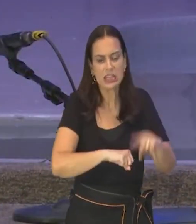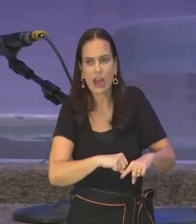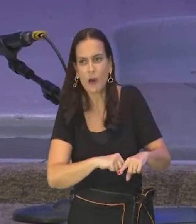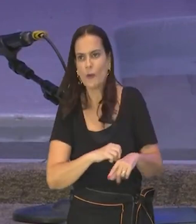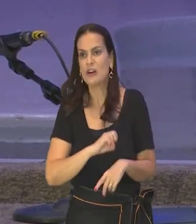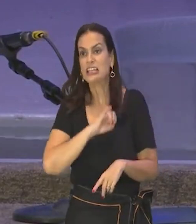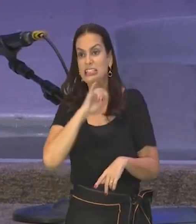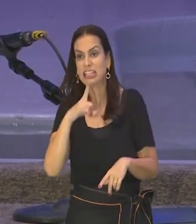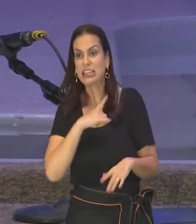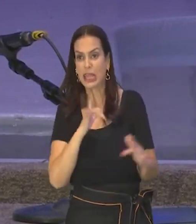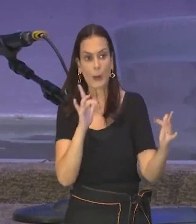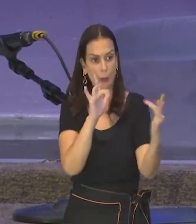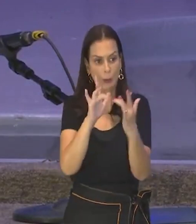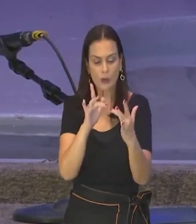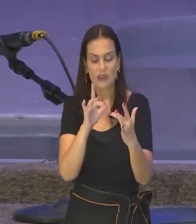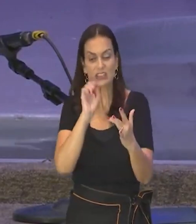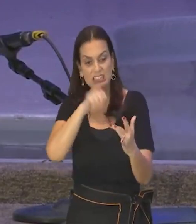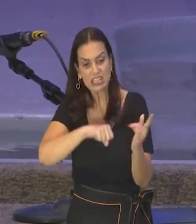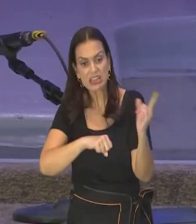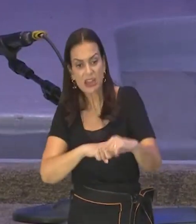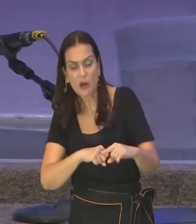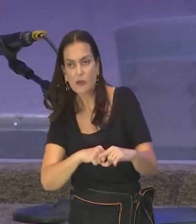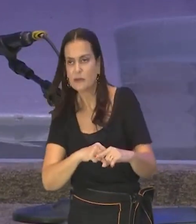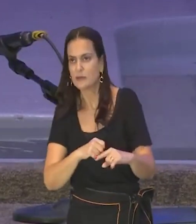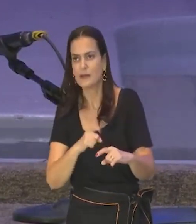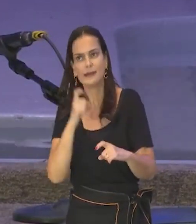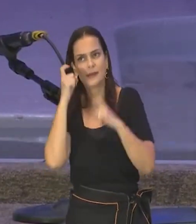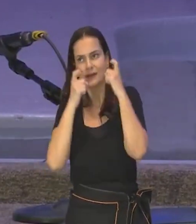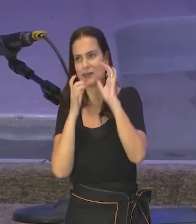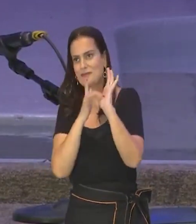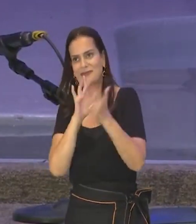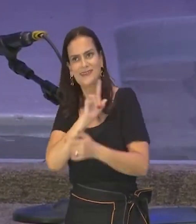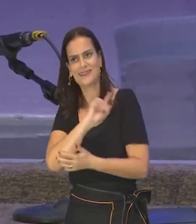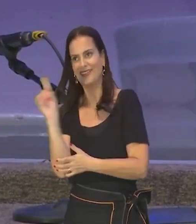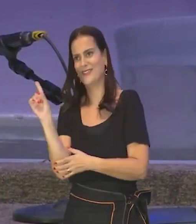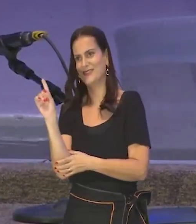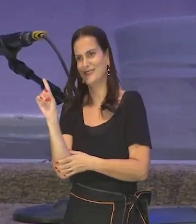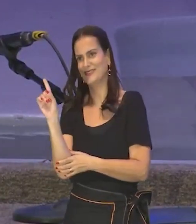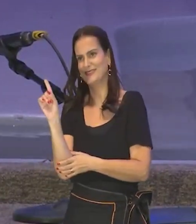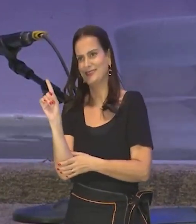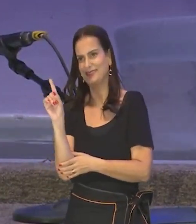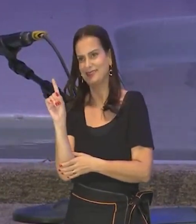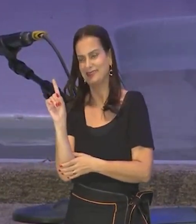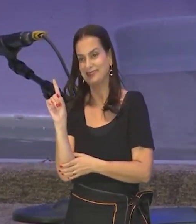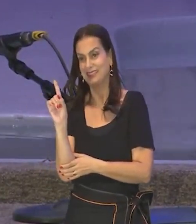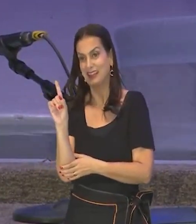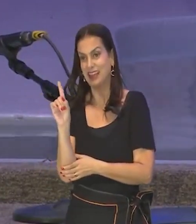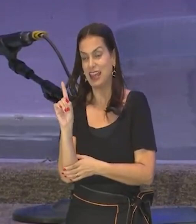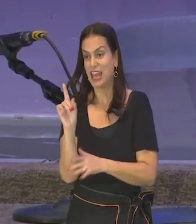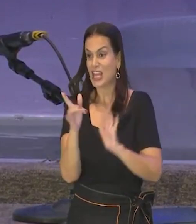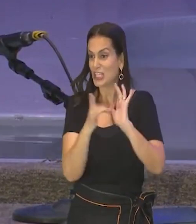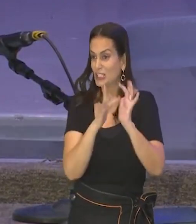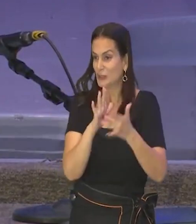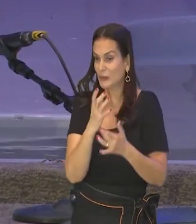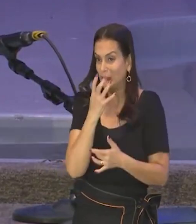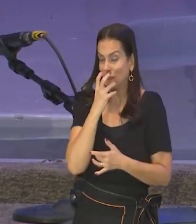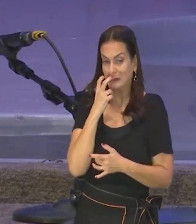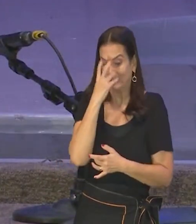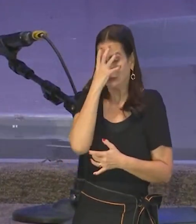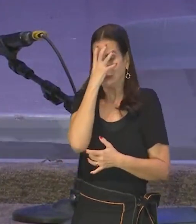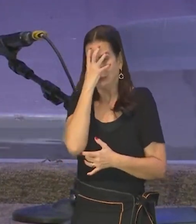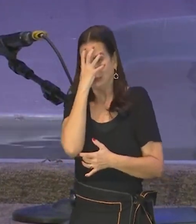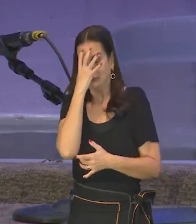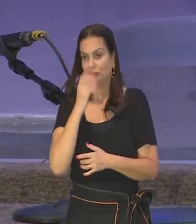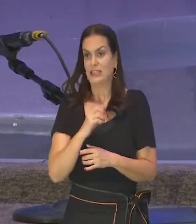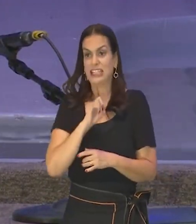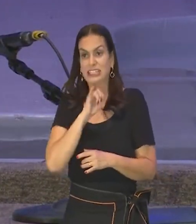ou não. Ele não está preocupado se você é introvertido ou extrovertido. Ele não está preocupado se você anda a pé